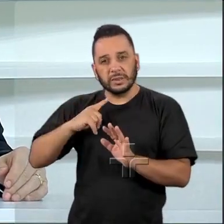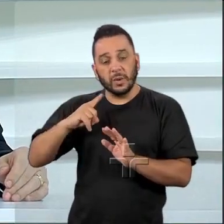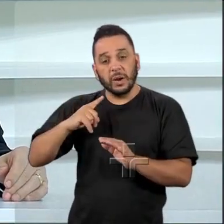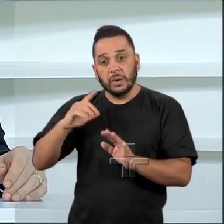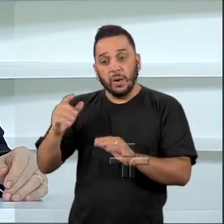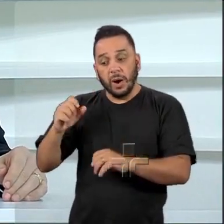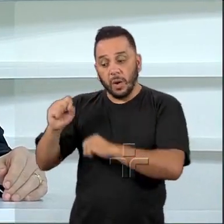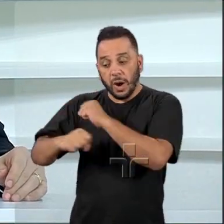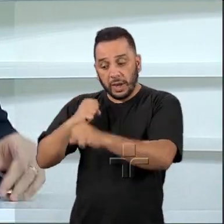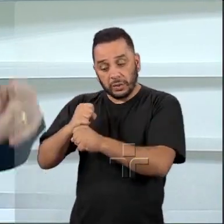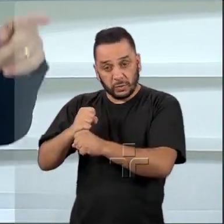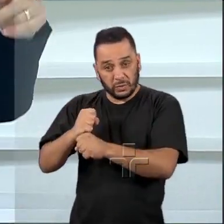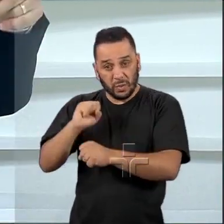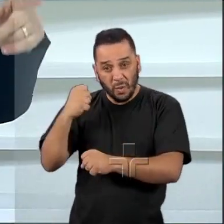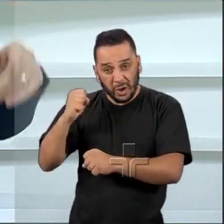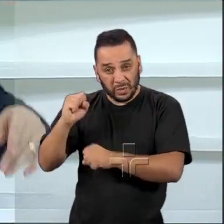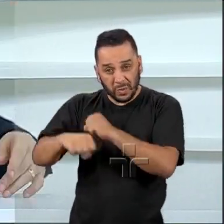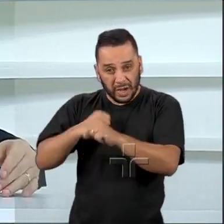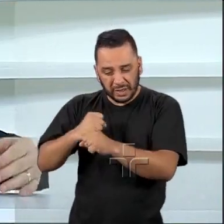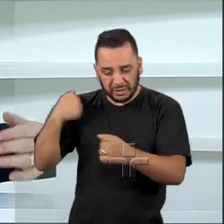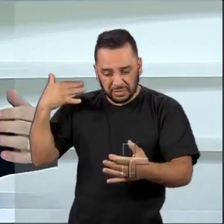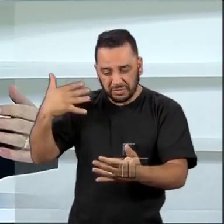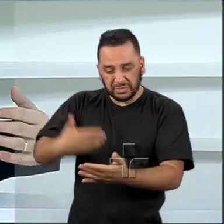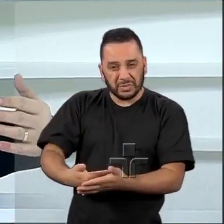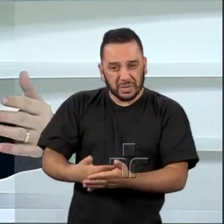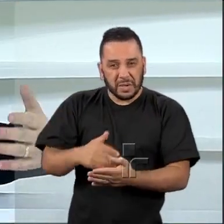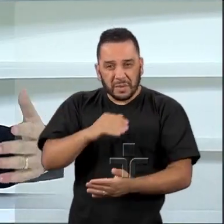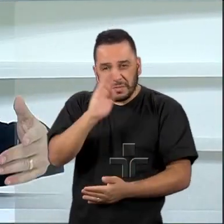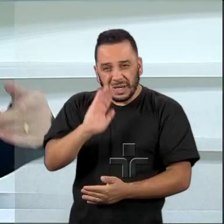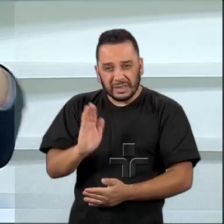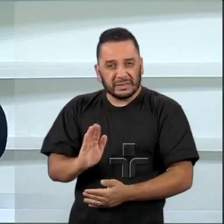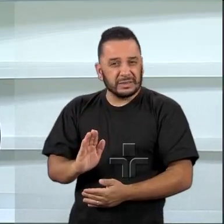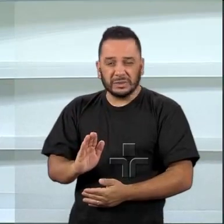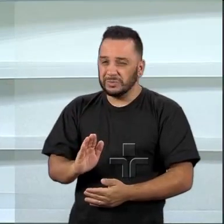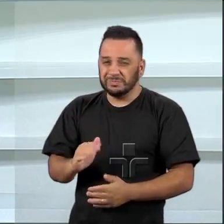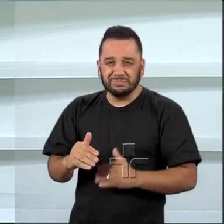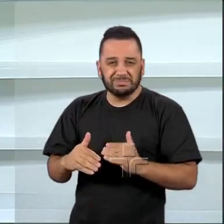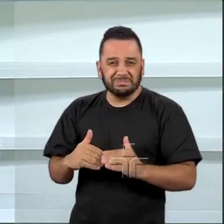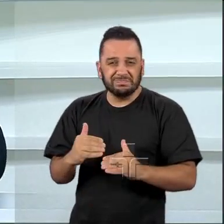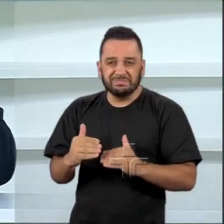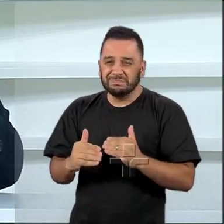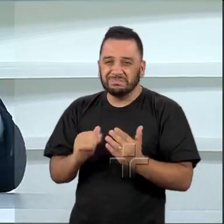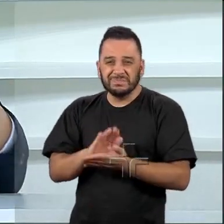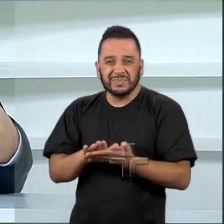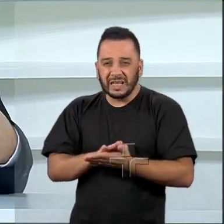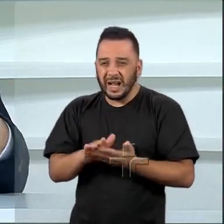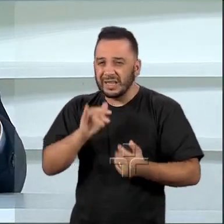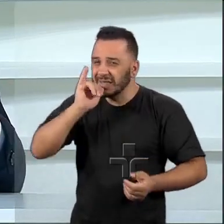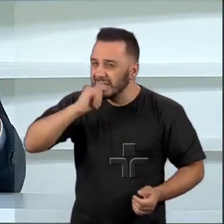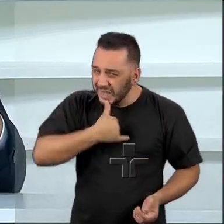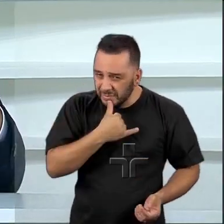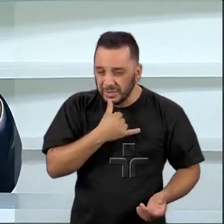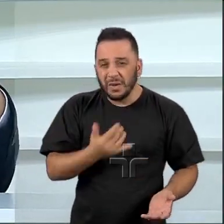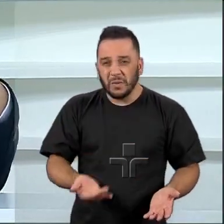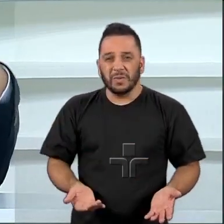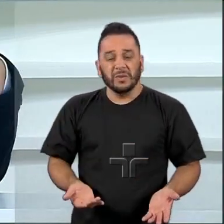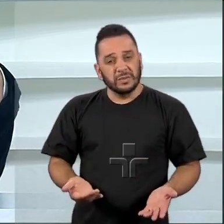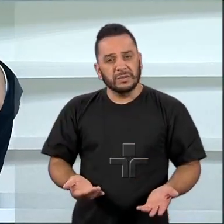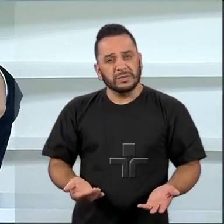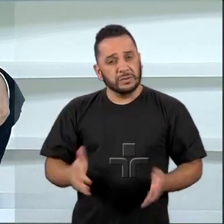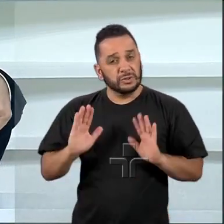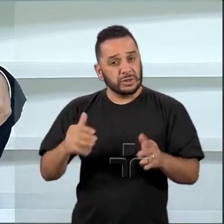nos últimos 8 anos é um pouco isso também, um pouco de decepção. E Vai o gerar Eustáquio, insatisfação mesmo. o Eustáquio fala disso,